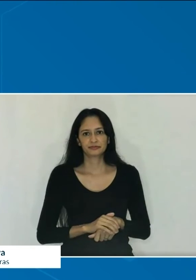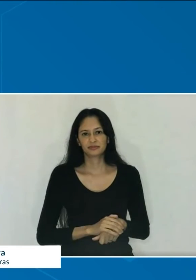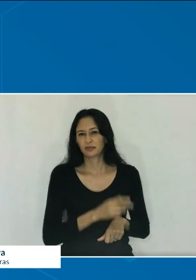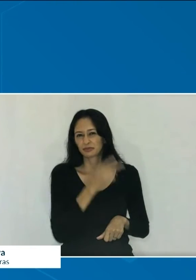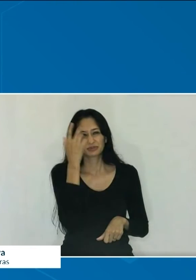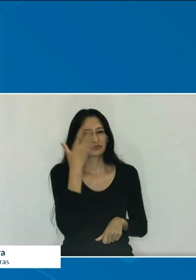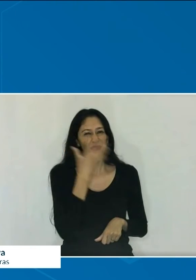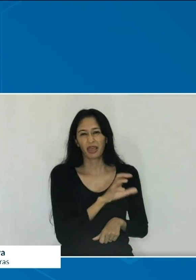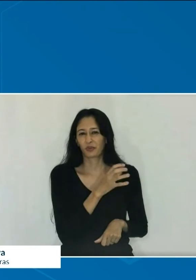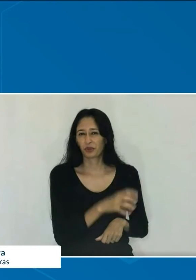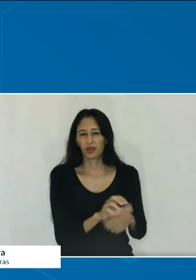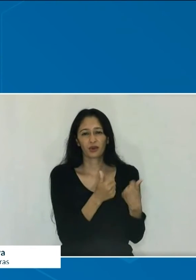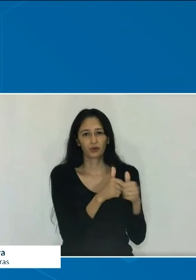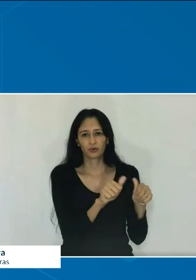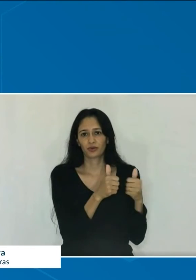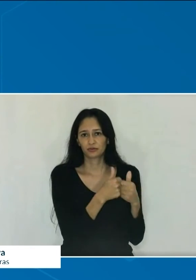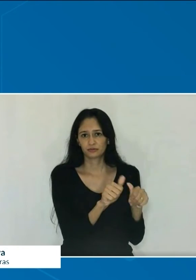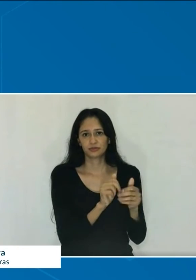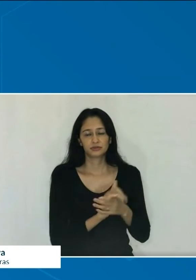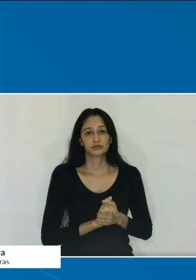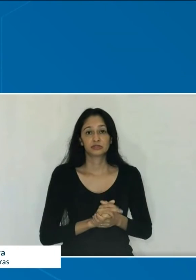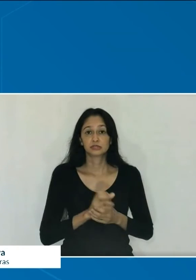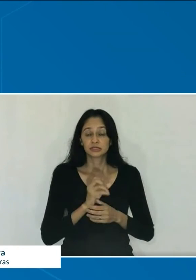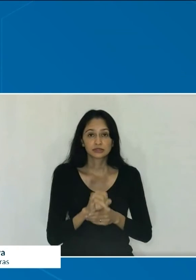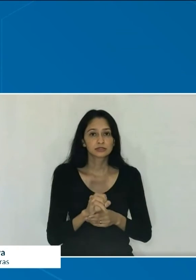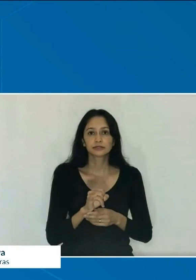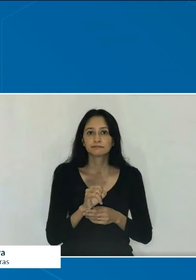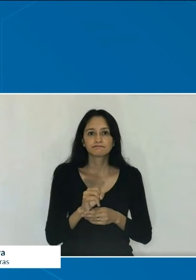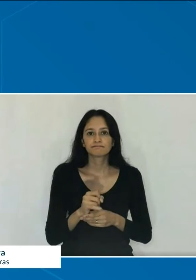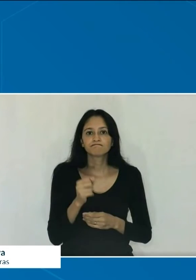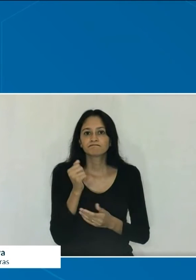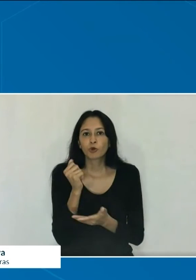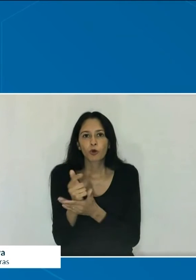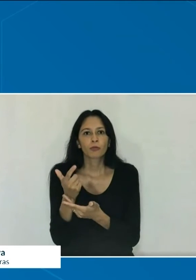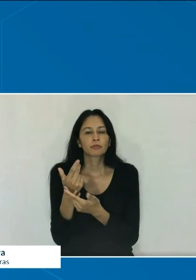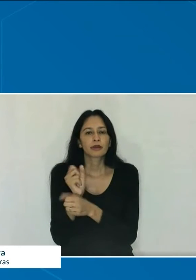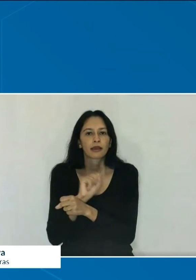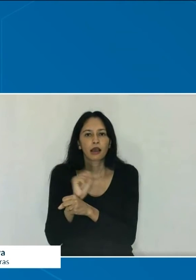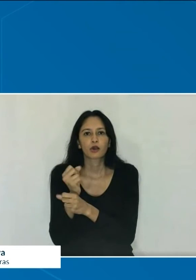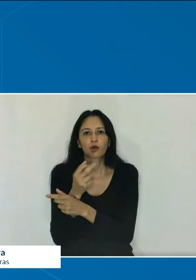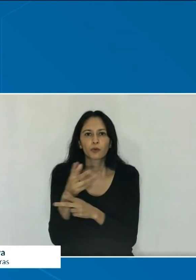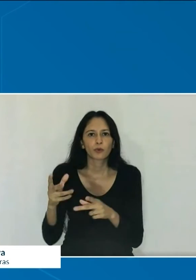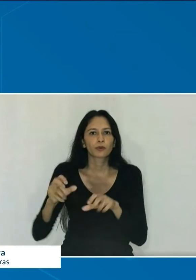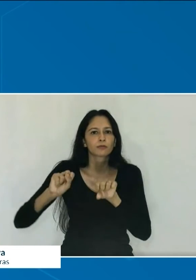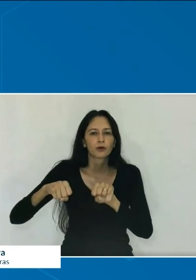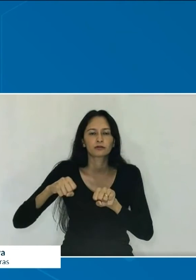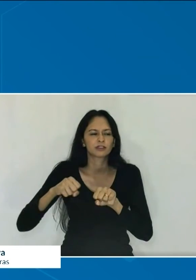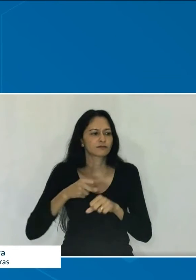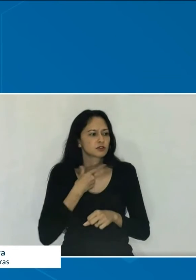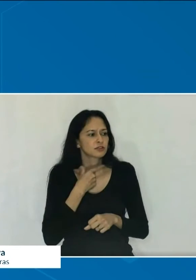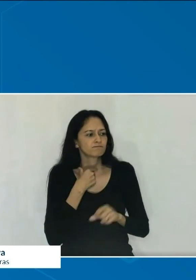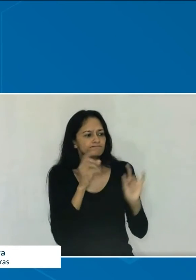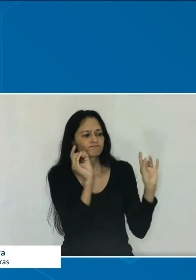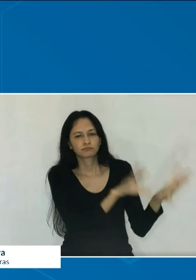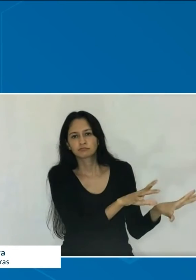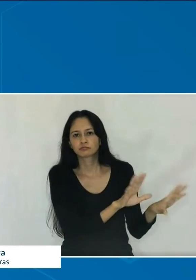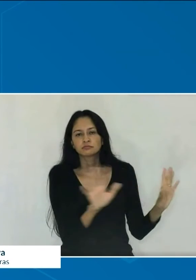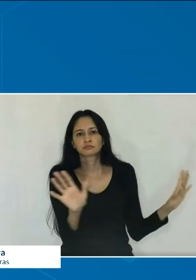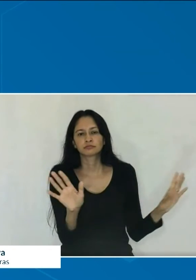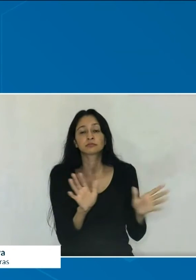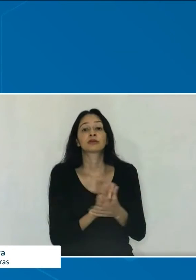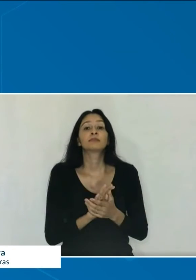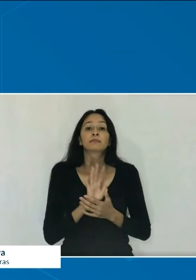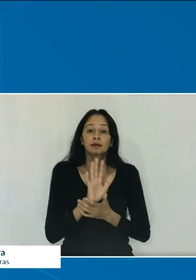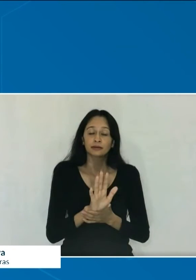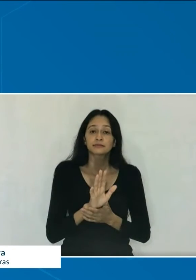transporte público, nem bem tem alguma oportunidade, ela vai sair do transporte público. E isso tem que ser solucionado entre todos, tanto desde